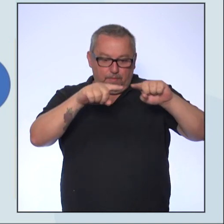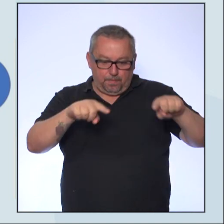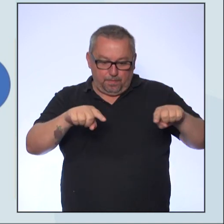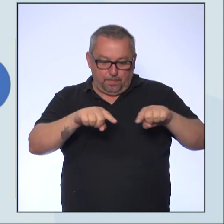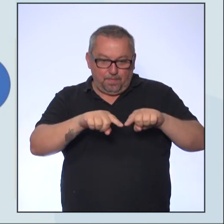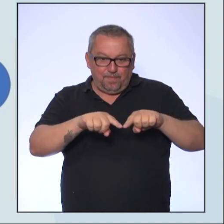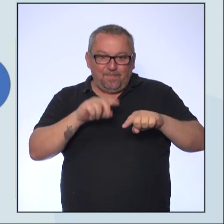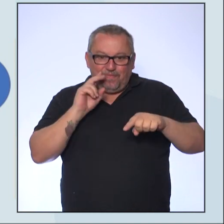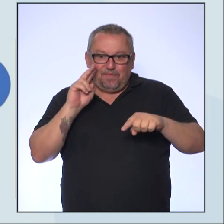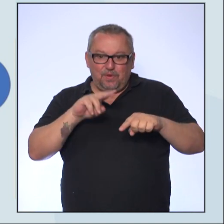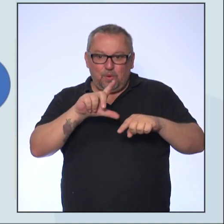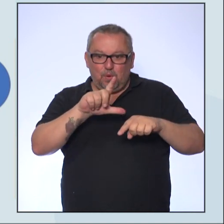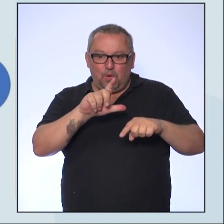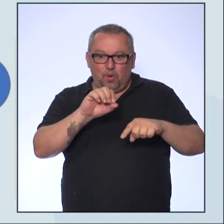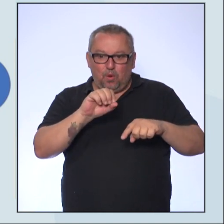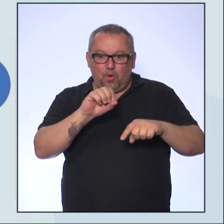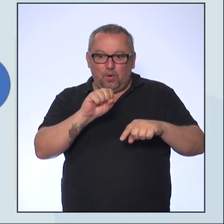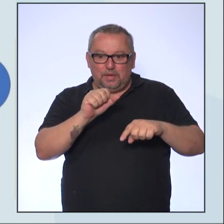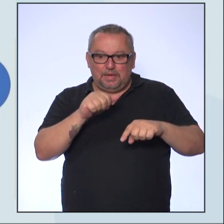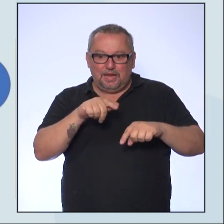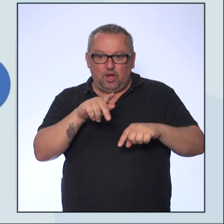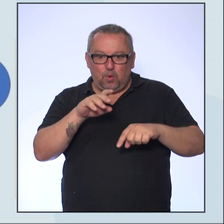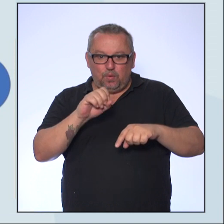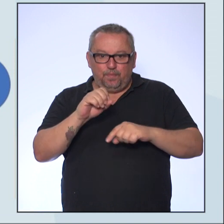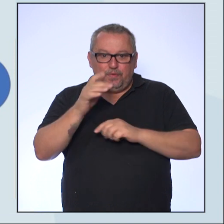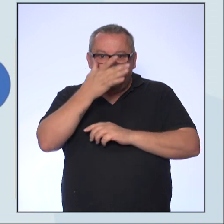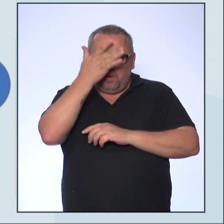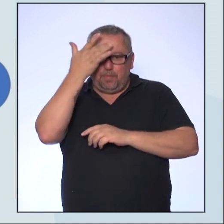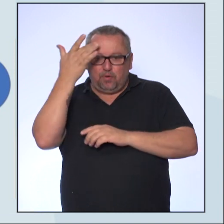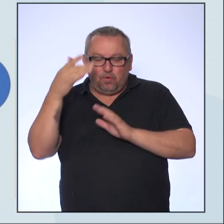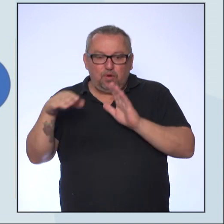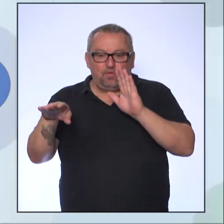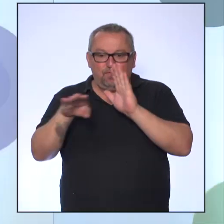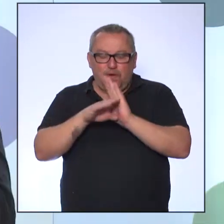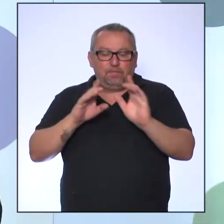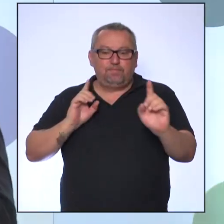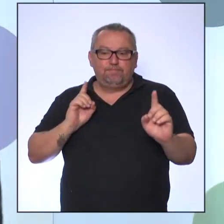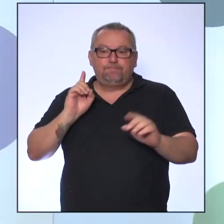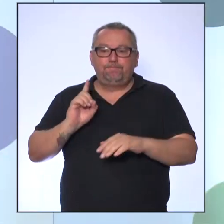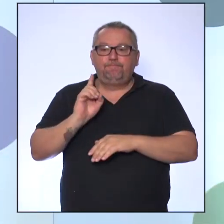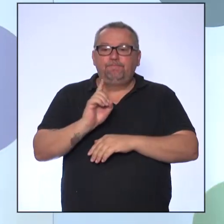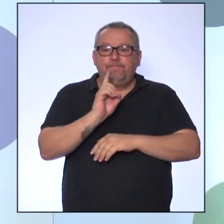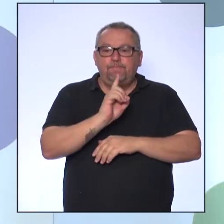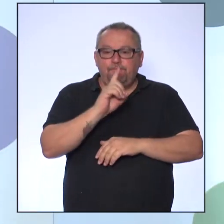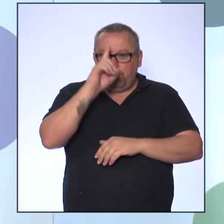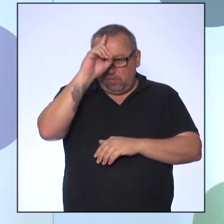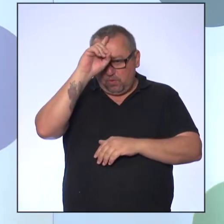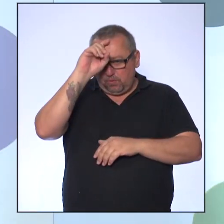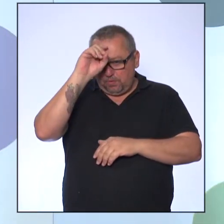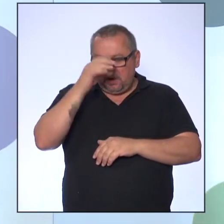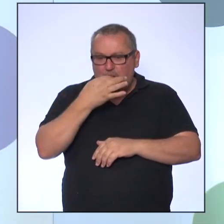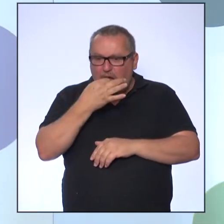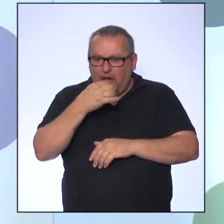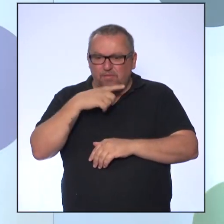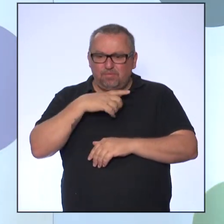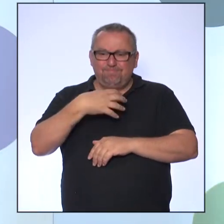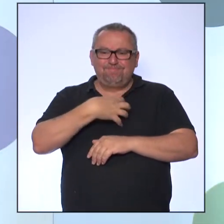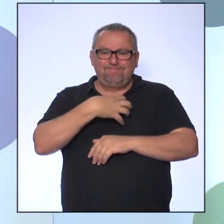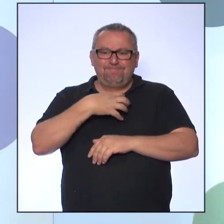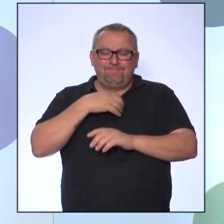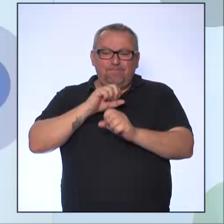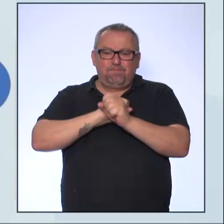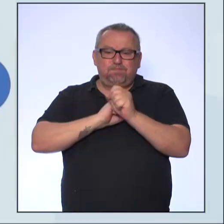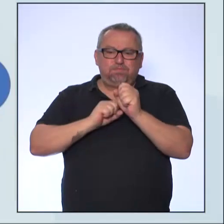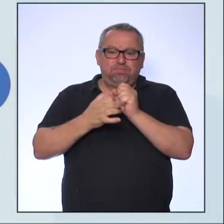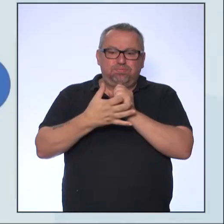A pessoa chegou na UBS, né, e ela está achando que ela está com o coronavírus, né? Vamos voltar lá,